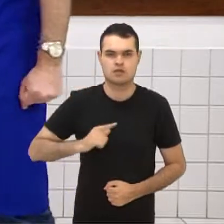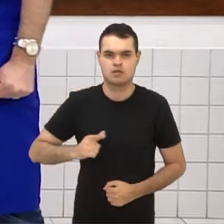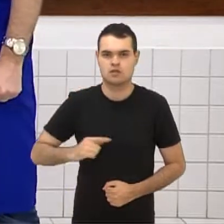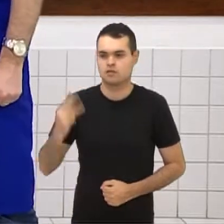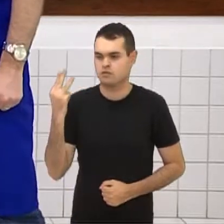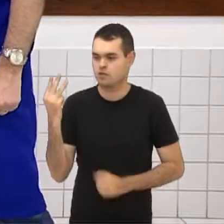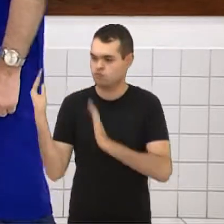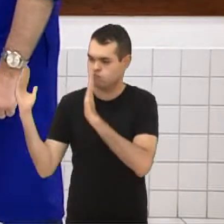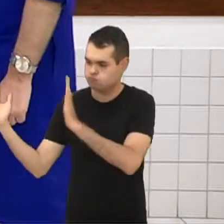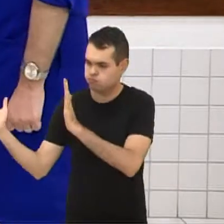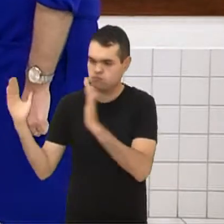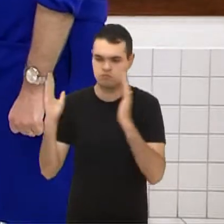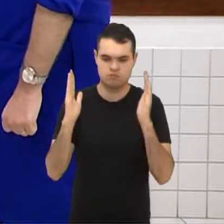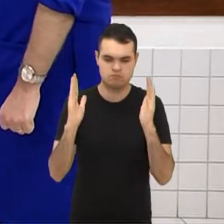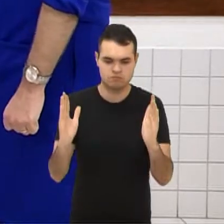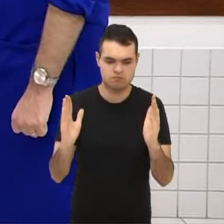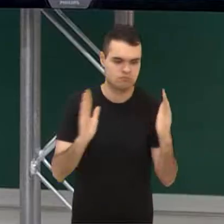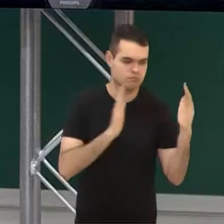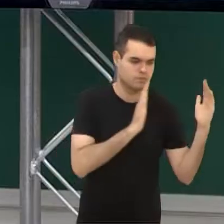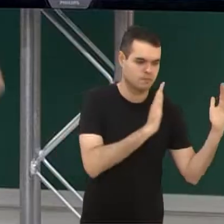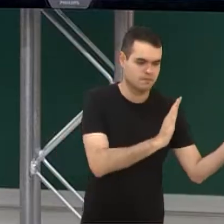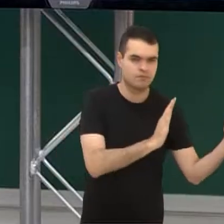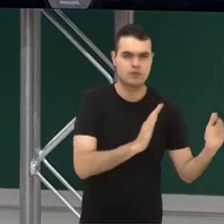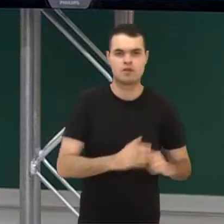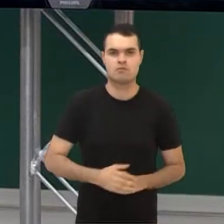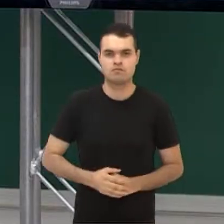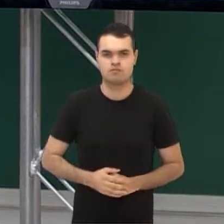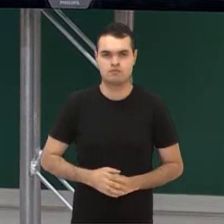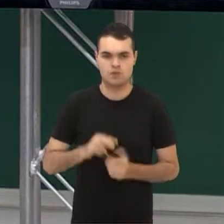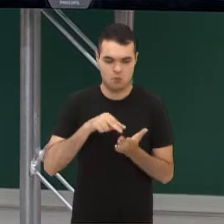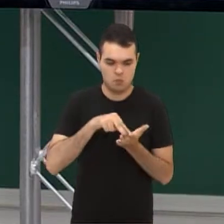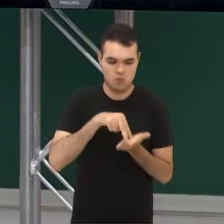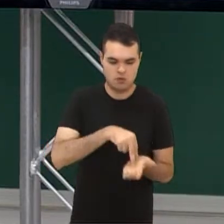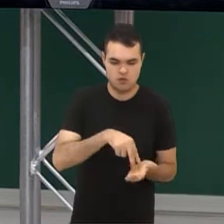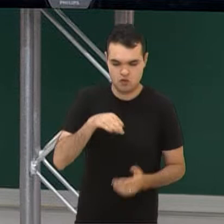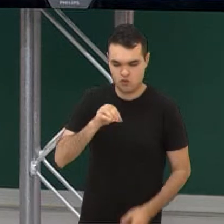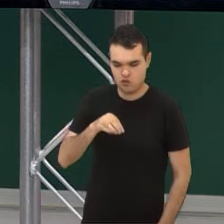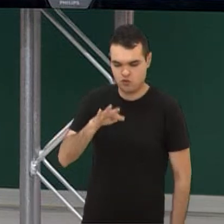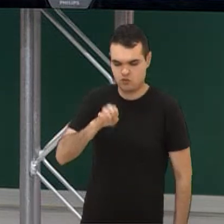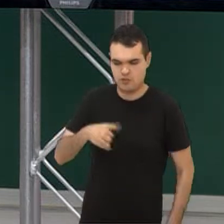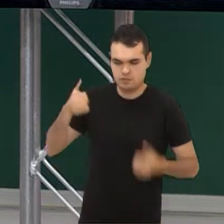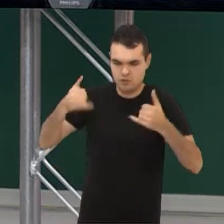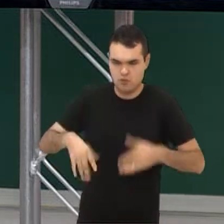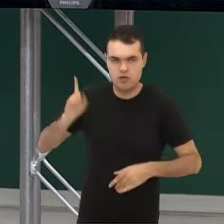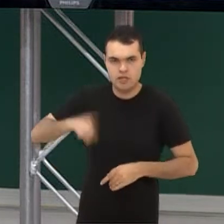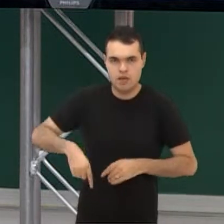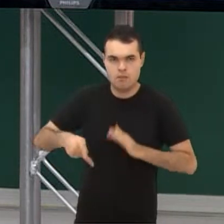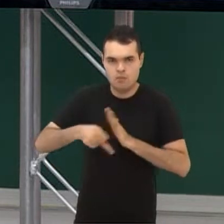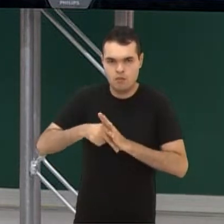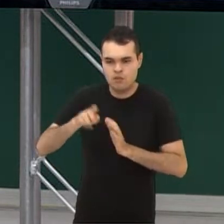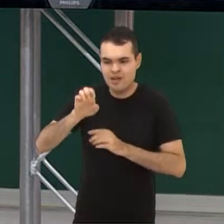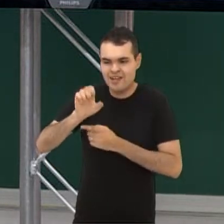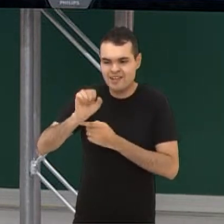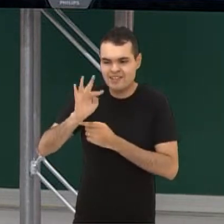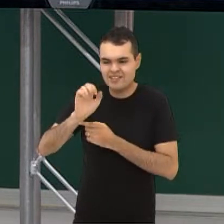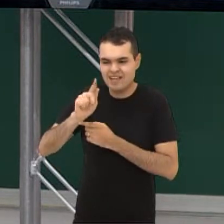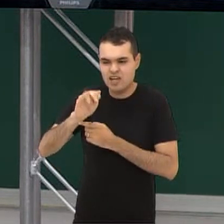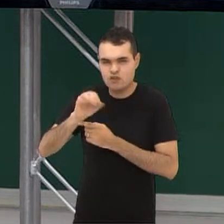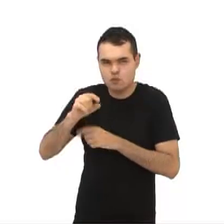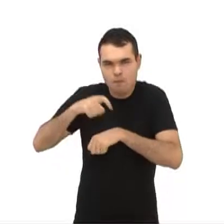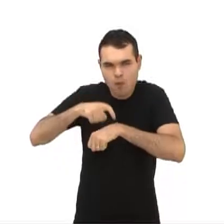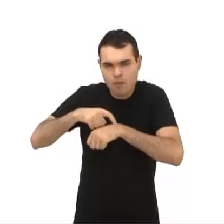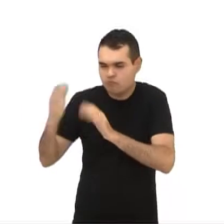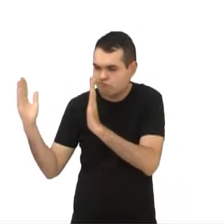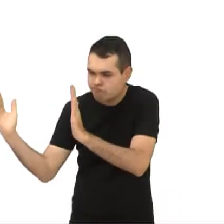estados, ou seja, aquilo que o positivismo do Comte postula como estágios de desenvolvimento da humanidade. Então nós